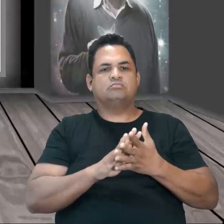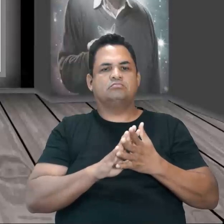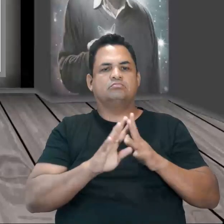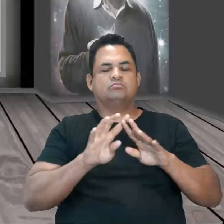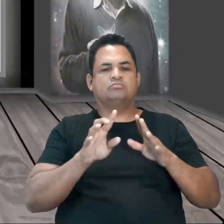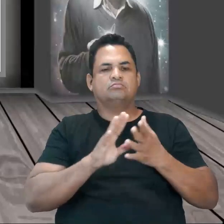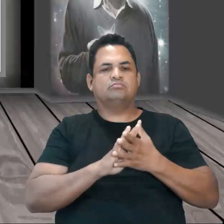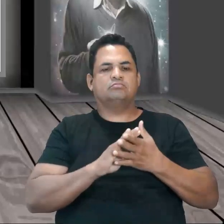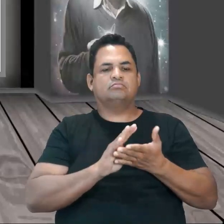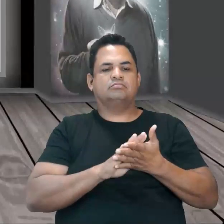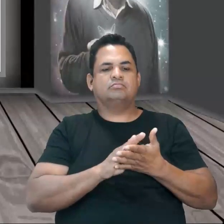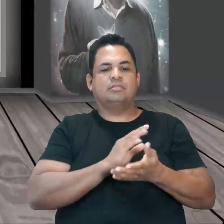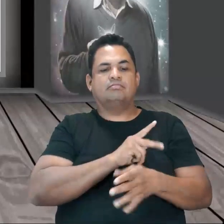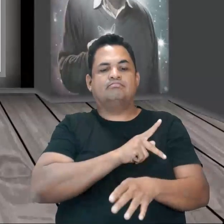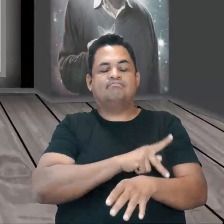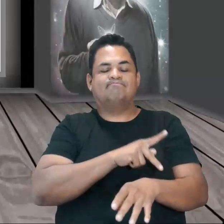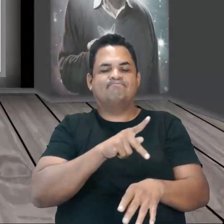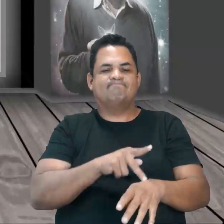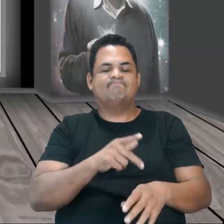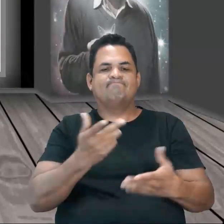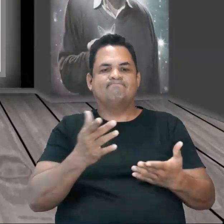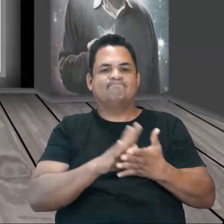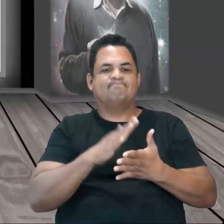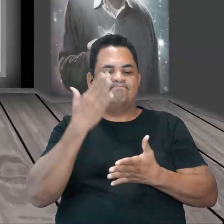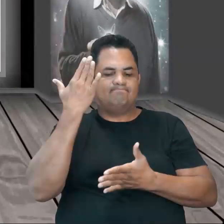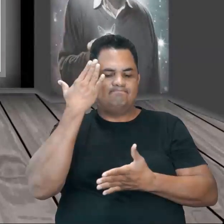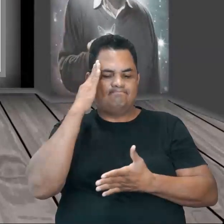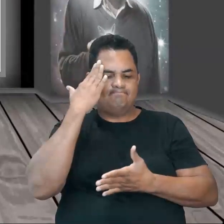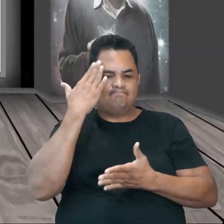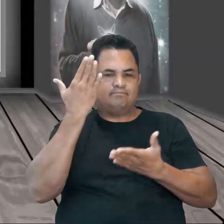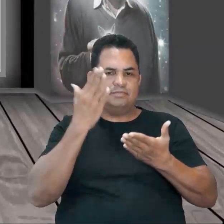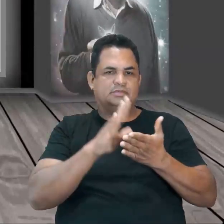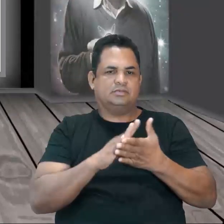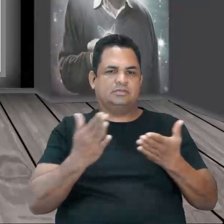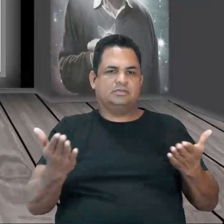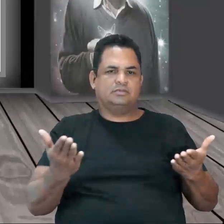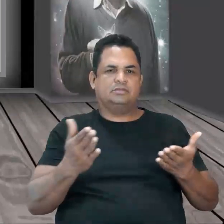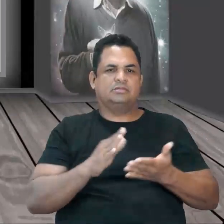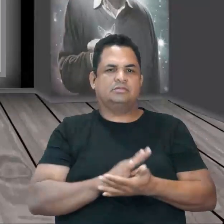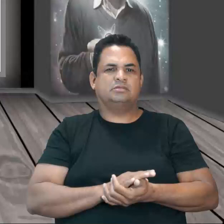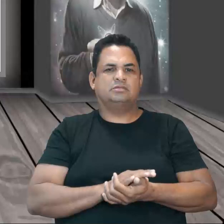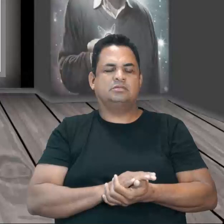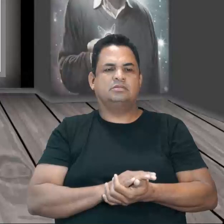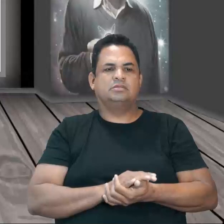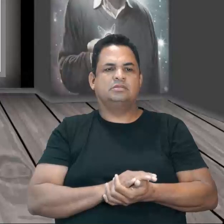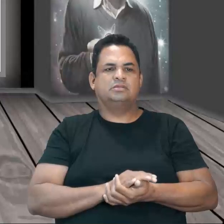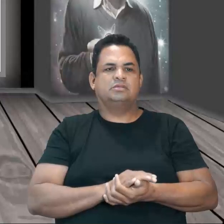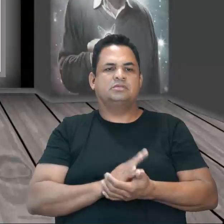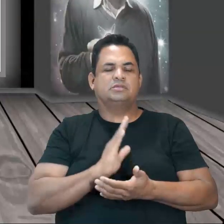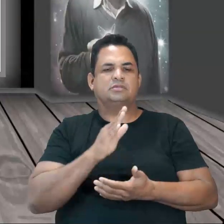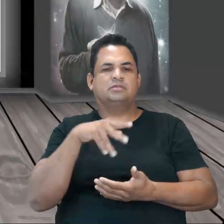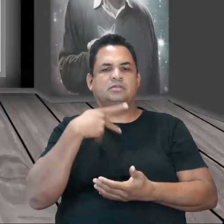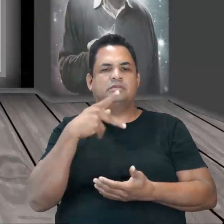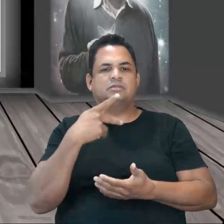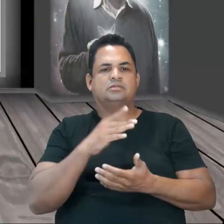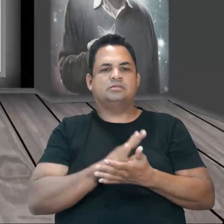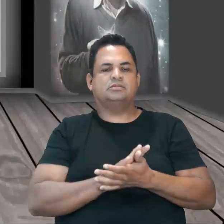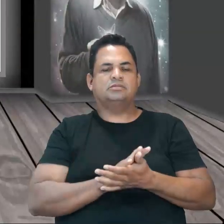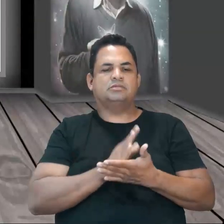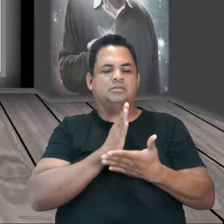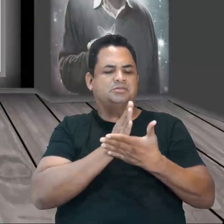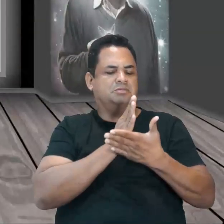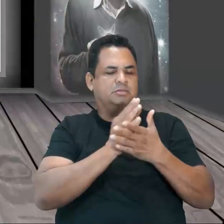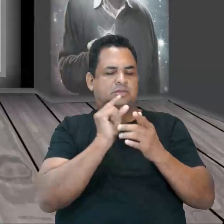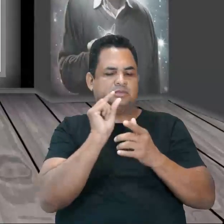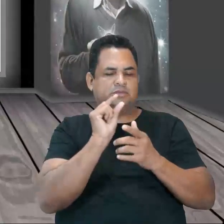didático, então é para você entender mais ou menos, porque em alguns modelos já se fala de nuvem eletrônica, né, Décio? Justamente. Então não é uma partículazinha, é